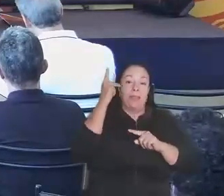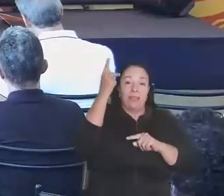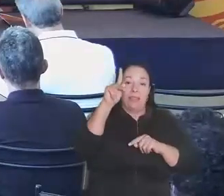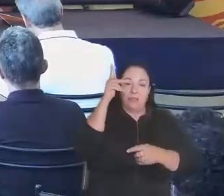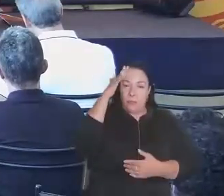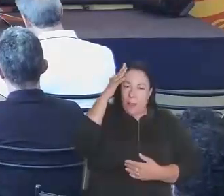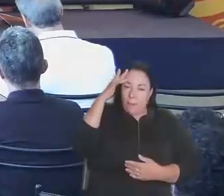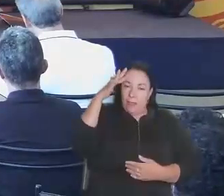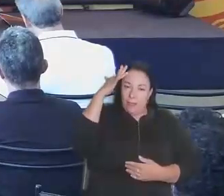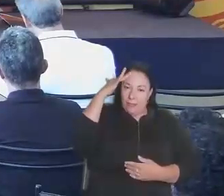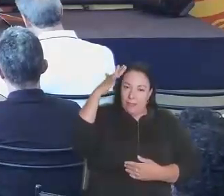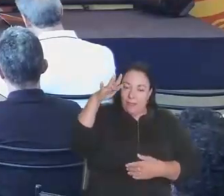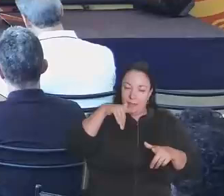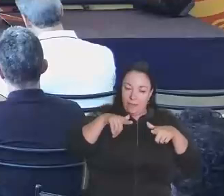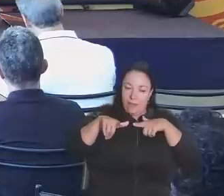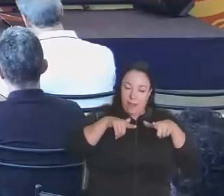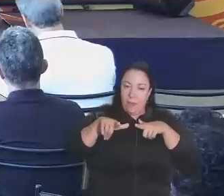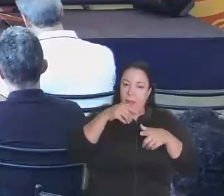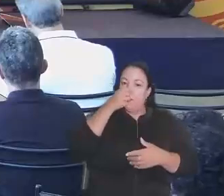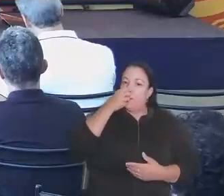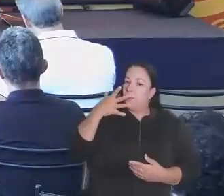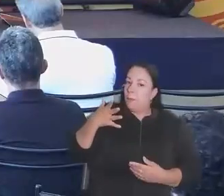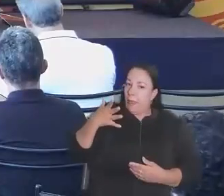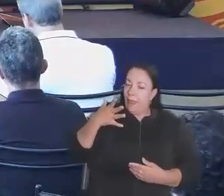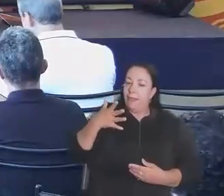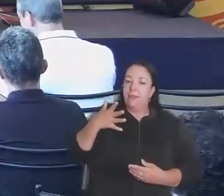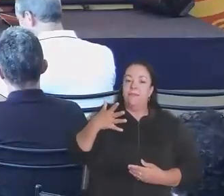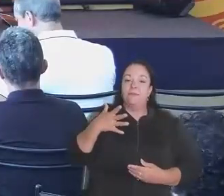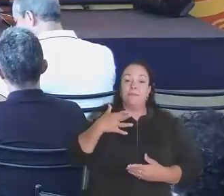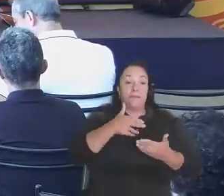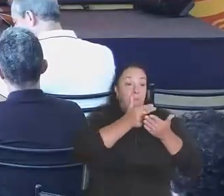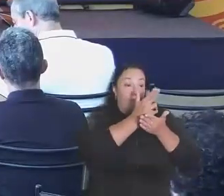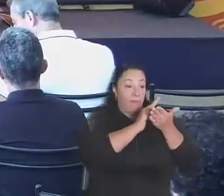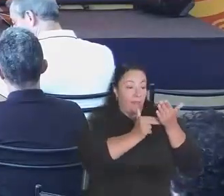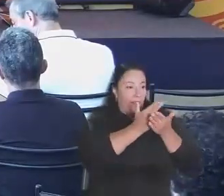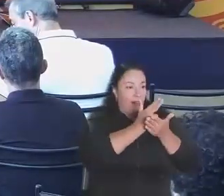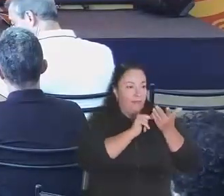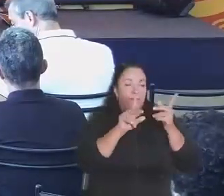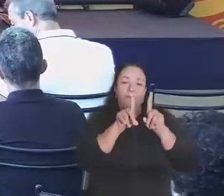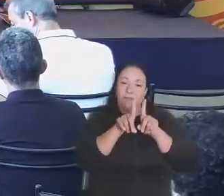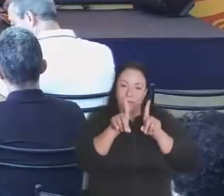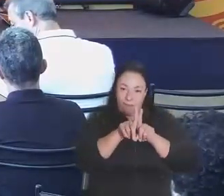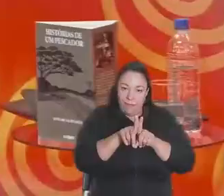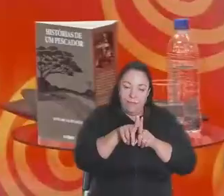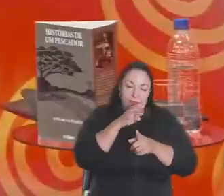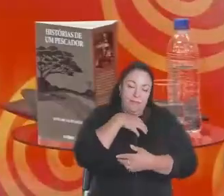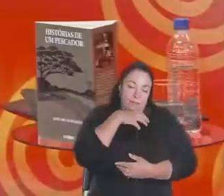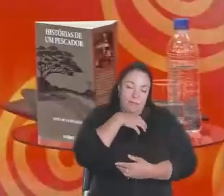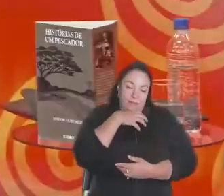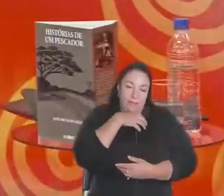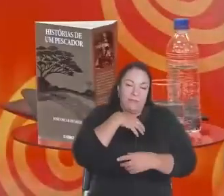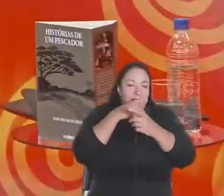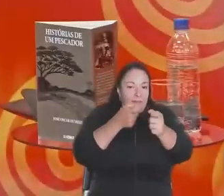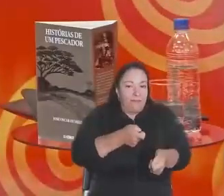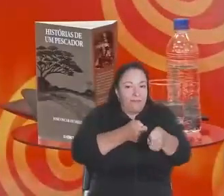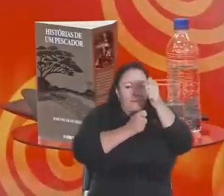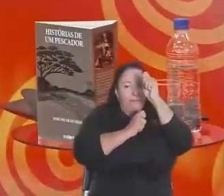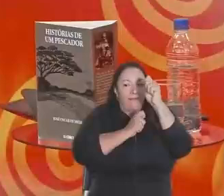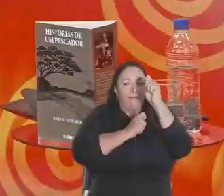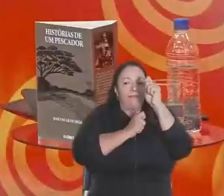sua imaginação trabalha muito bem, porque as ilustrações fizeram a gente também se sentir nas